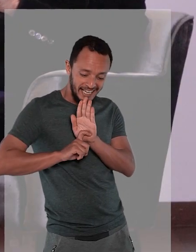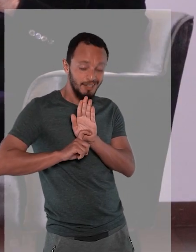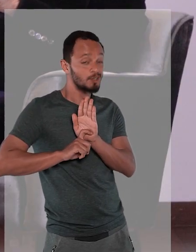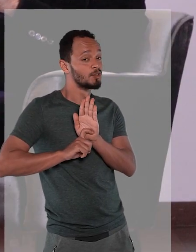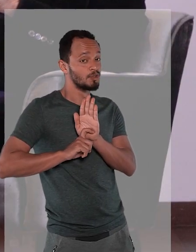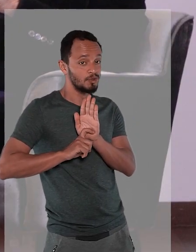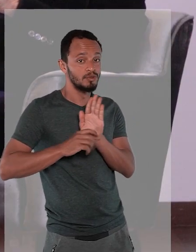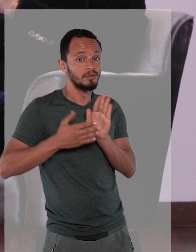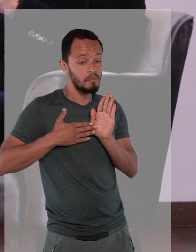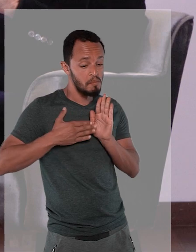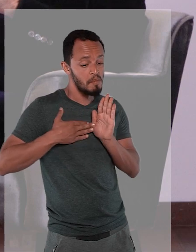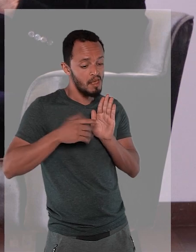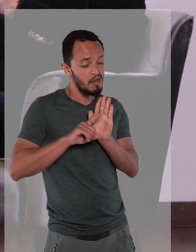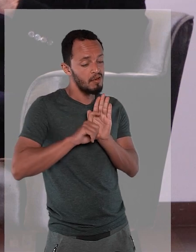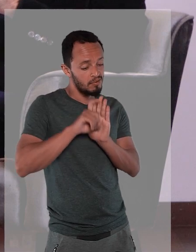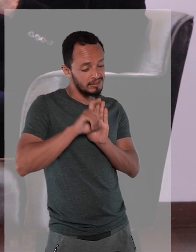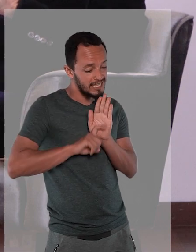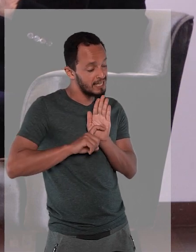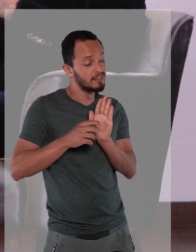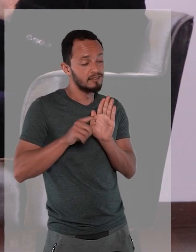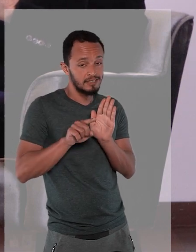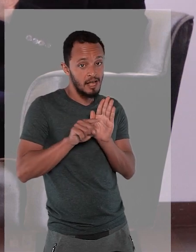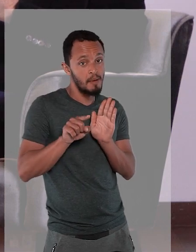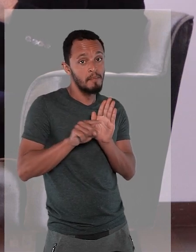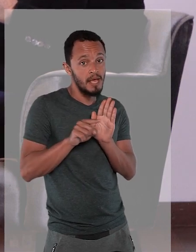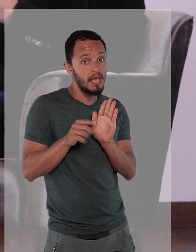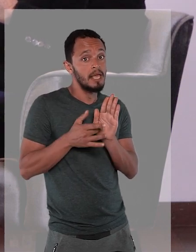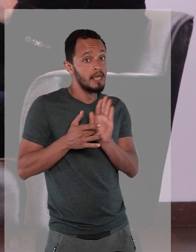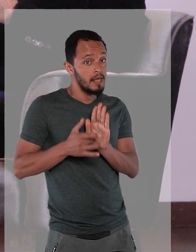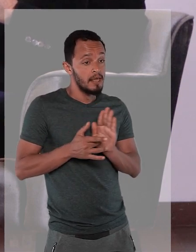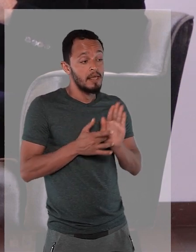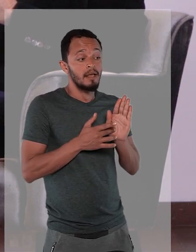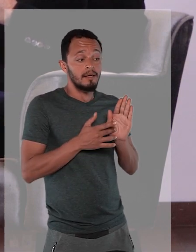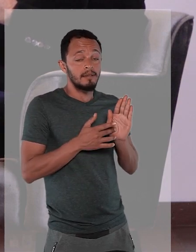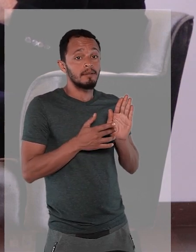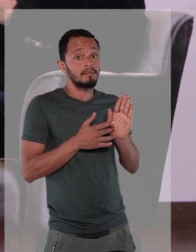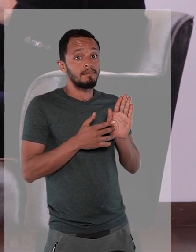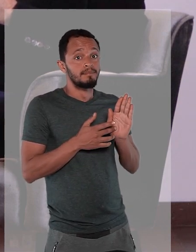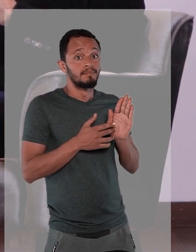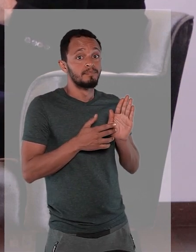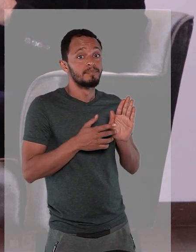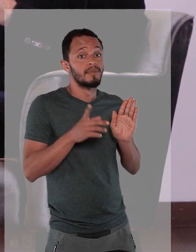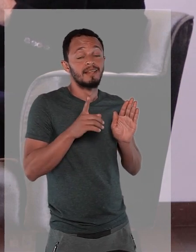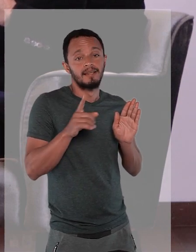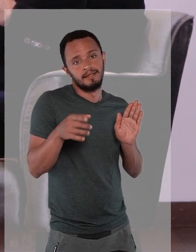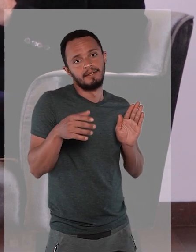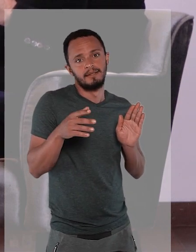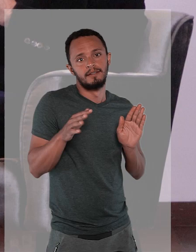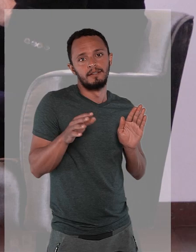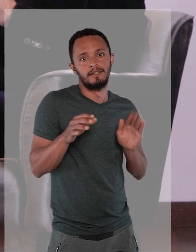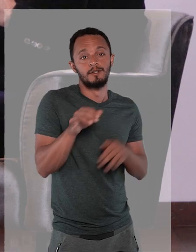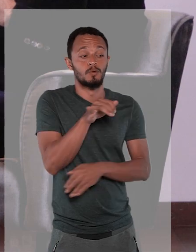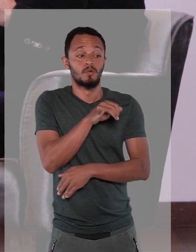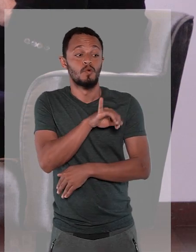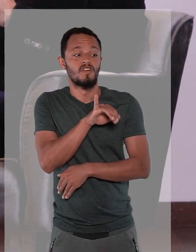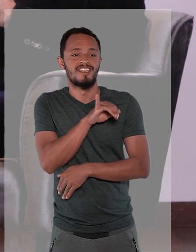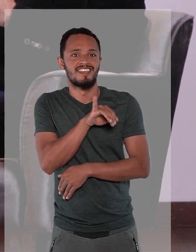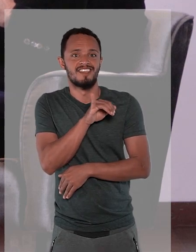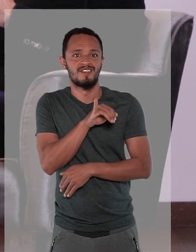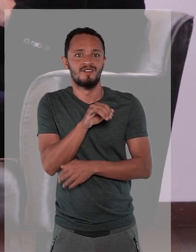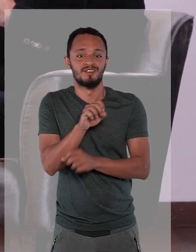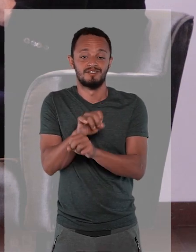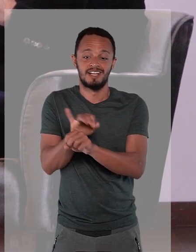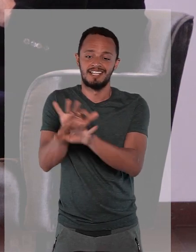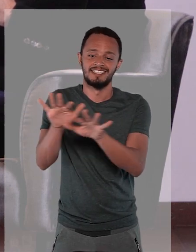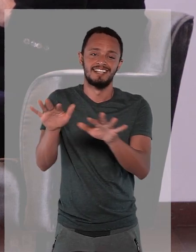está na hora do Dr. Carlos fazer a reunião das crônicas dele. Lá no Rio, quando a gente estiver fazendo o lançamento, eu